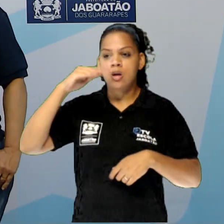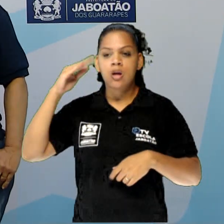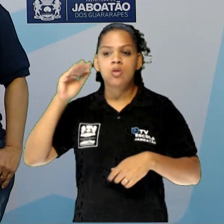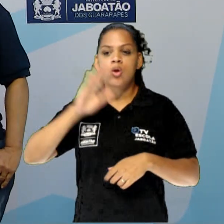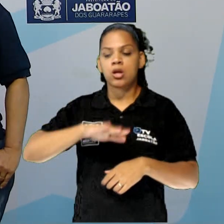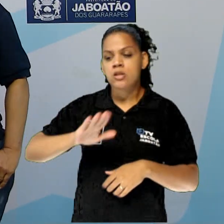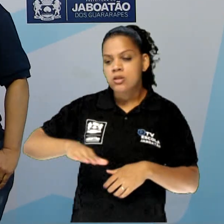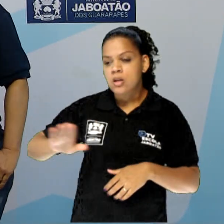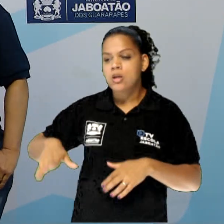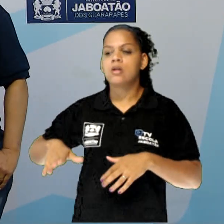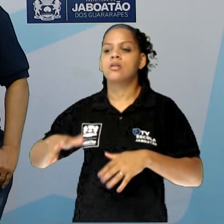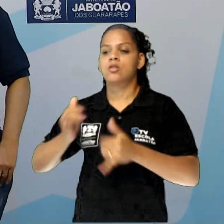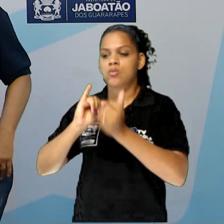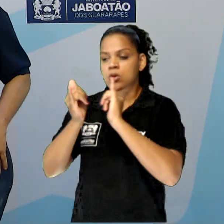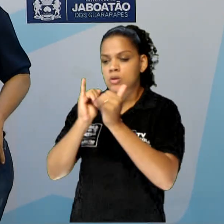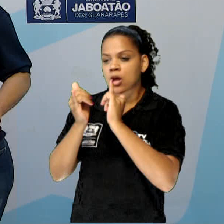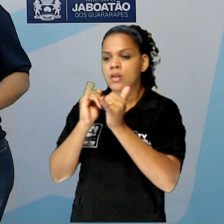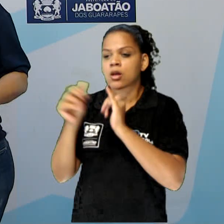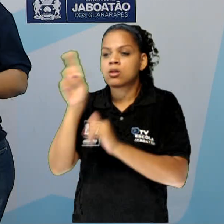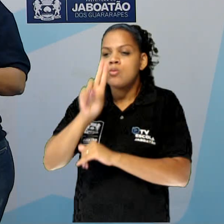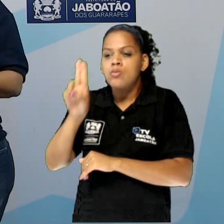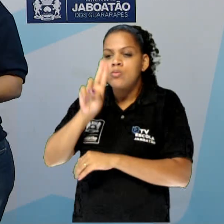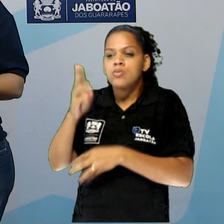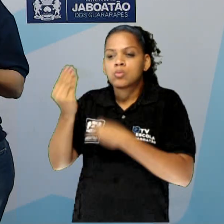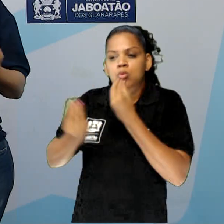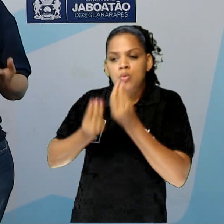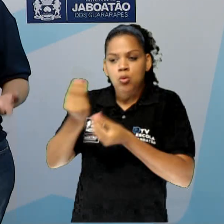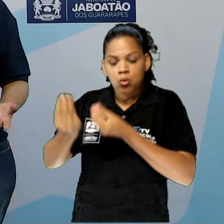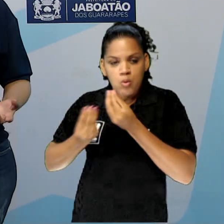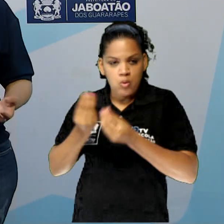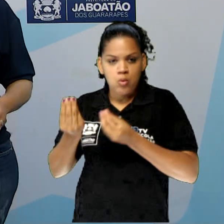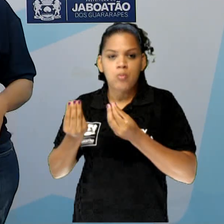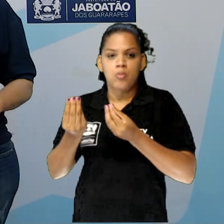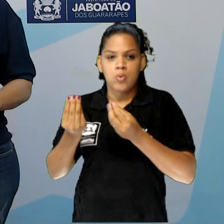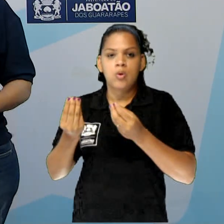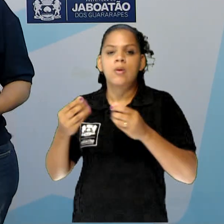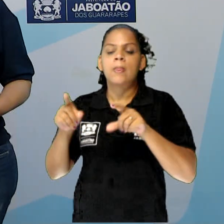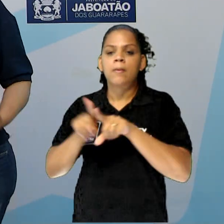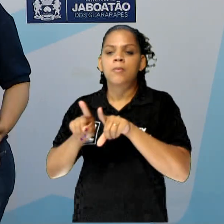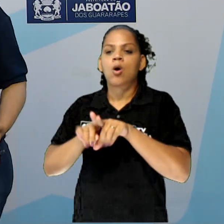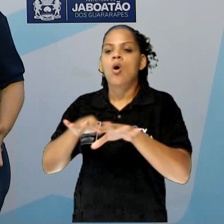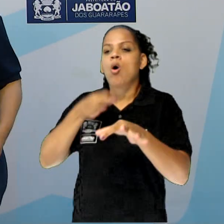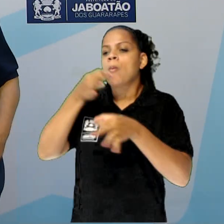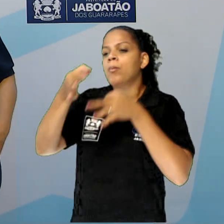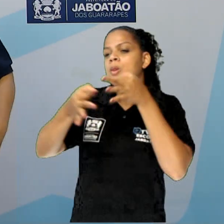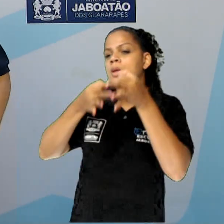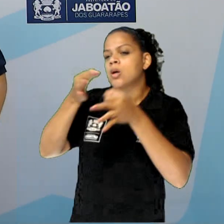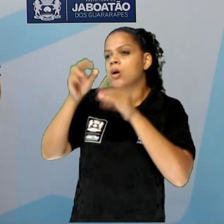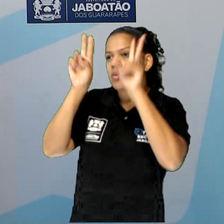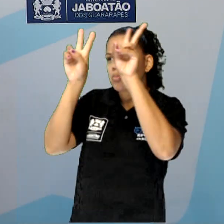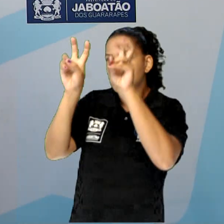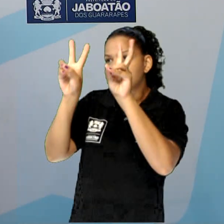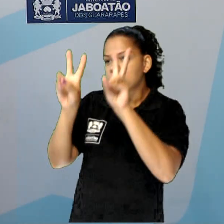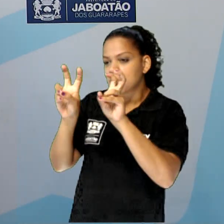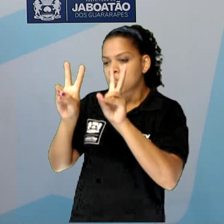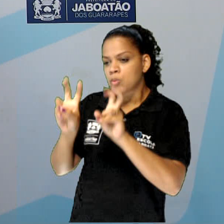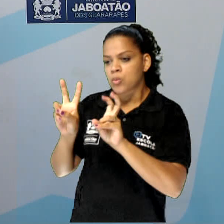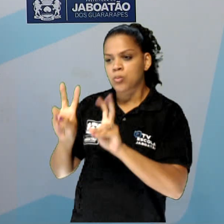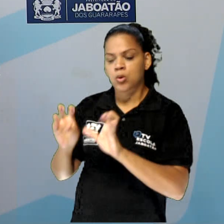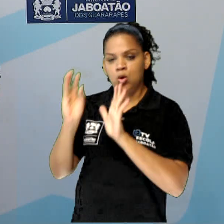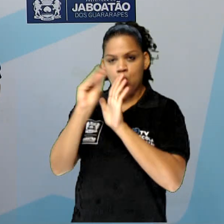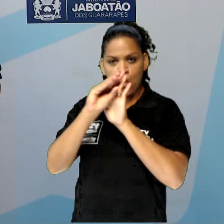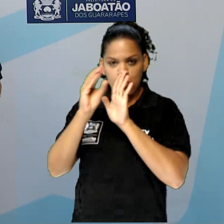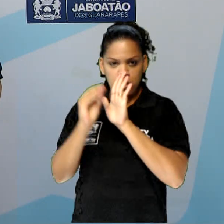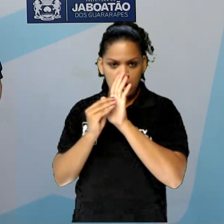internet. Como conduzir sua opinião em determinados conteúdos. Né? Falamos também